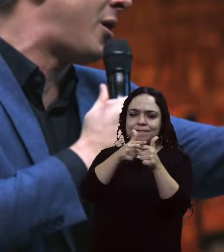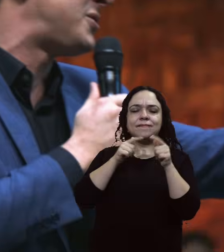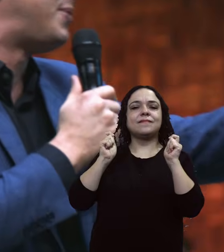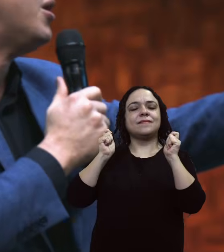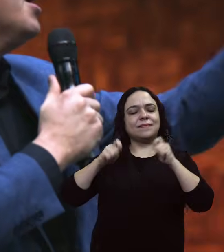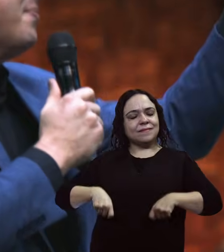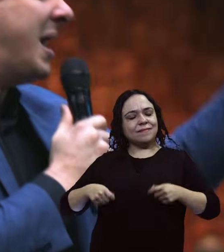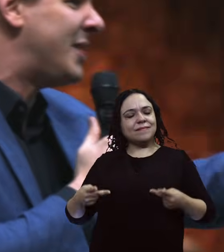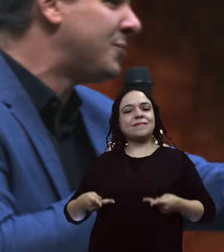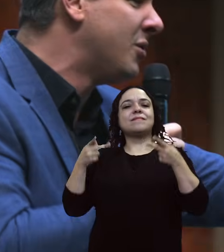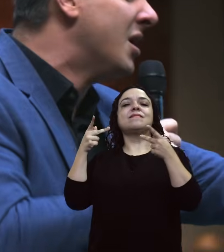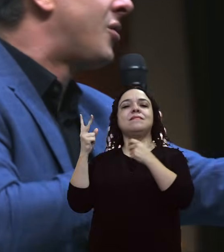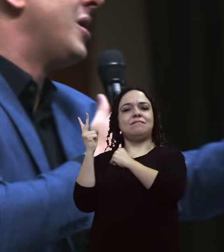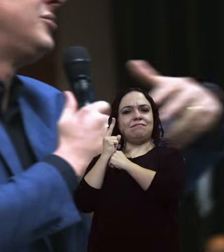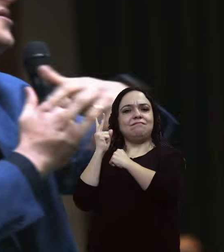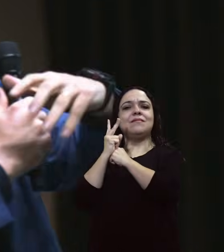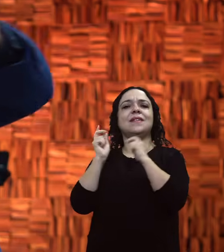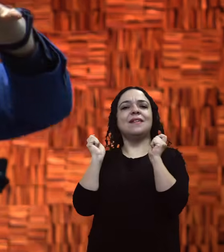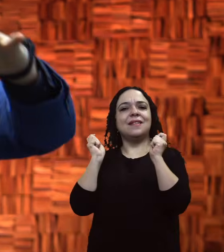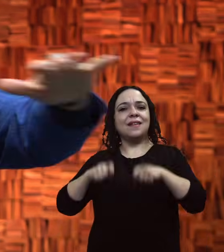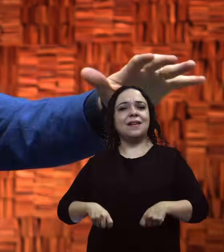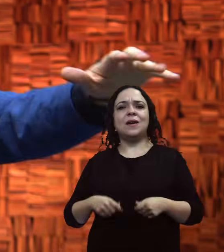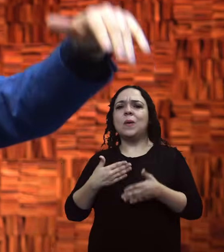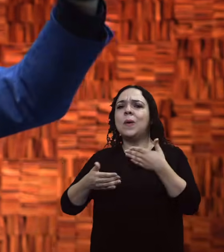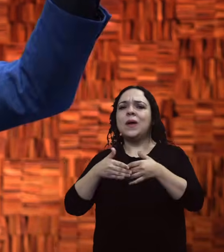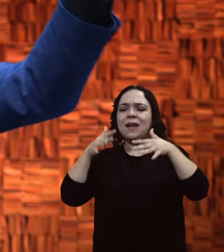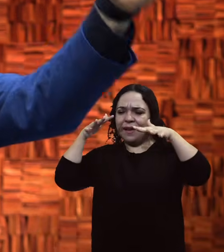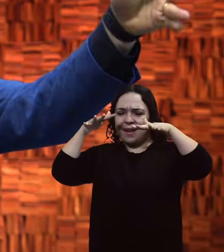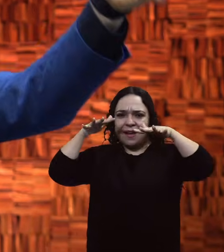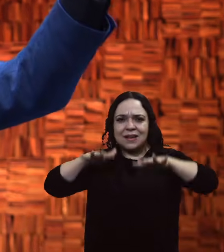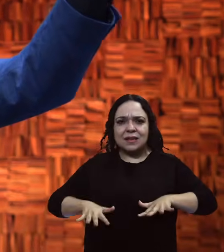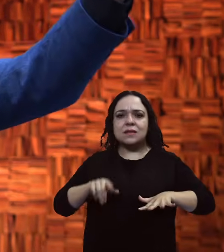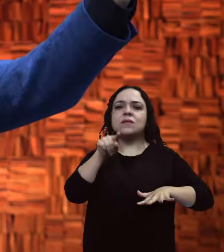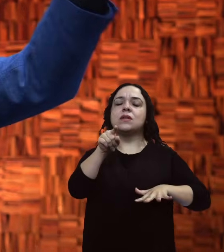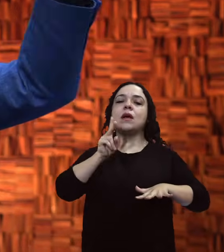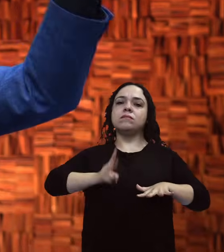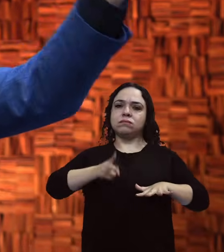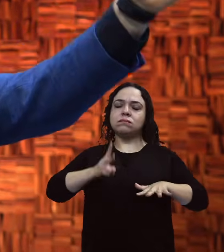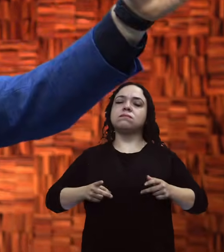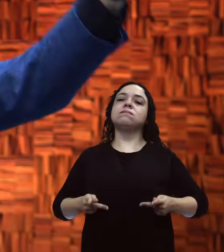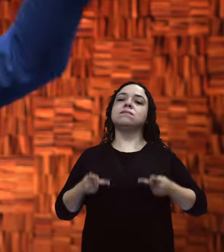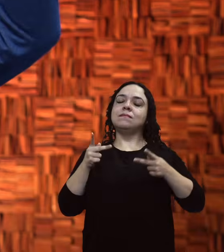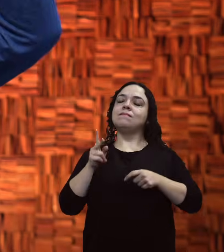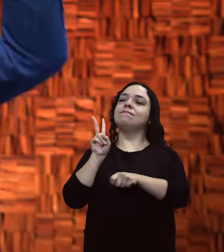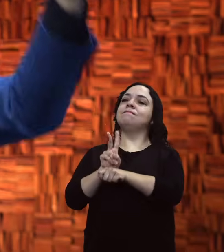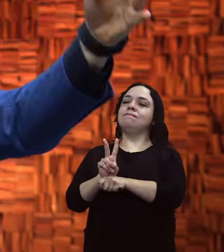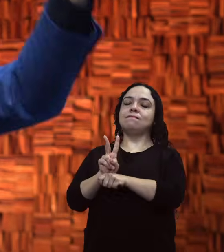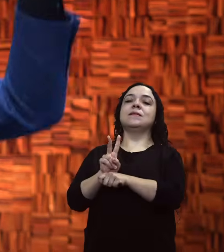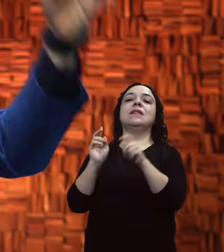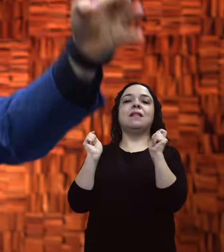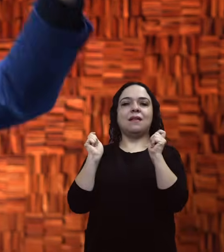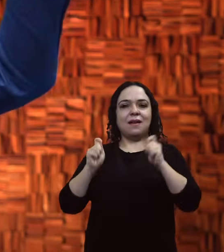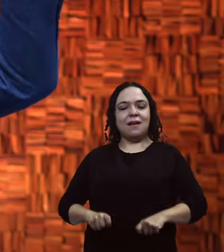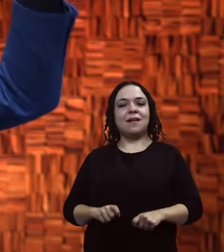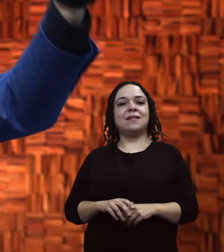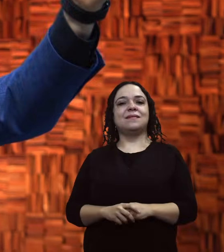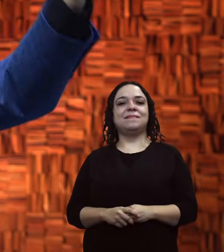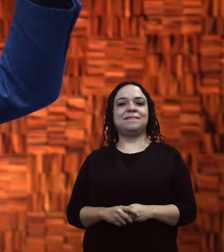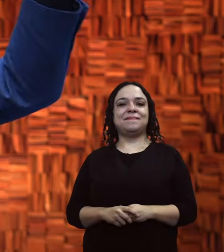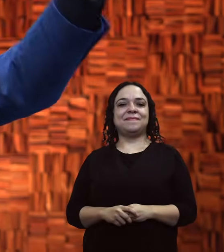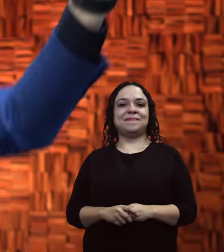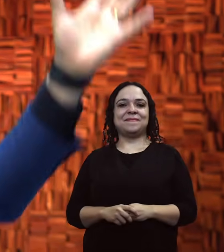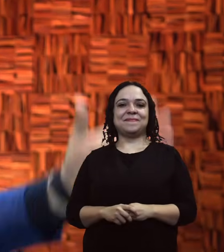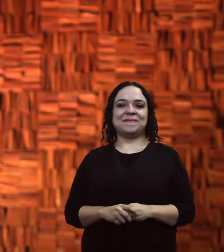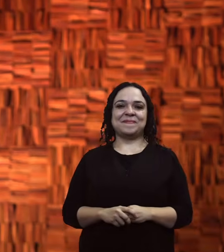ser próspero mesmo quando existe uma crise instalada no lugar onde você está vivendo. Você pode ser